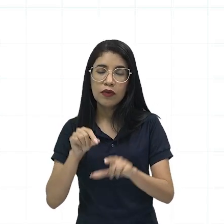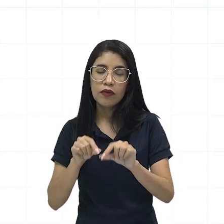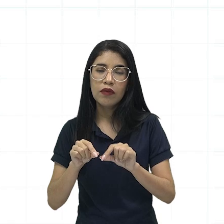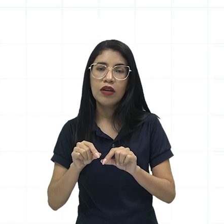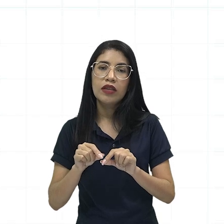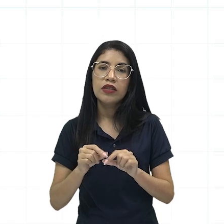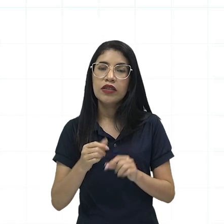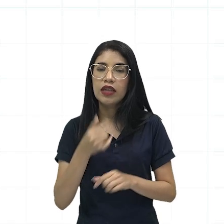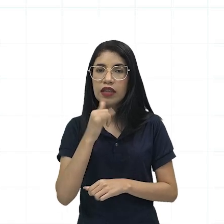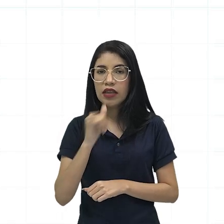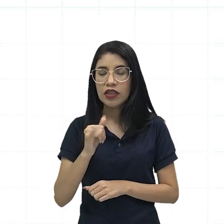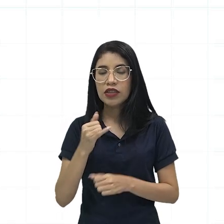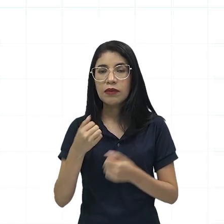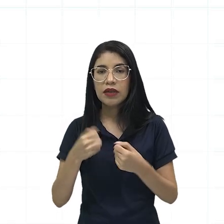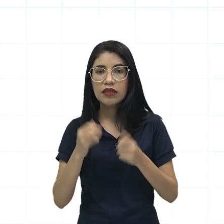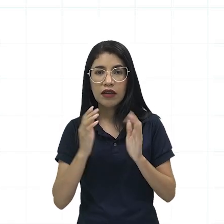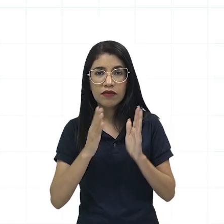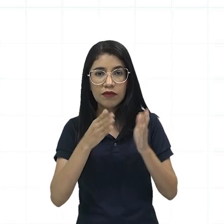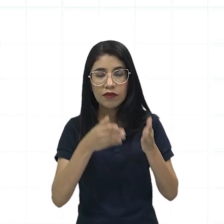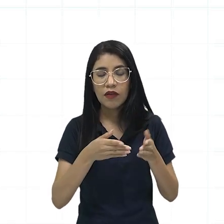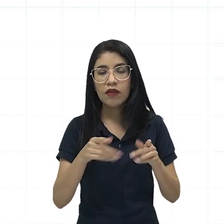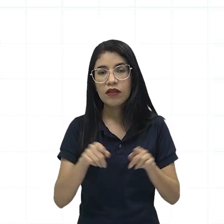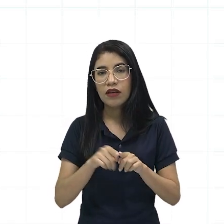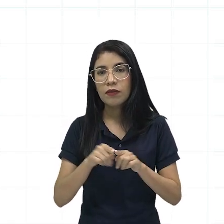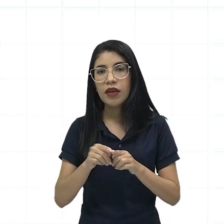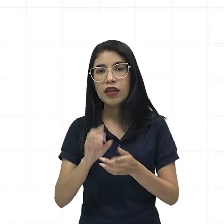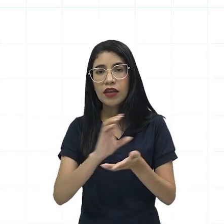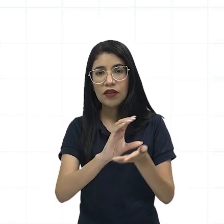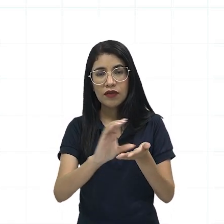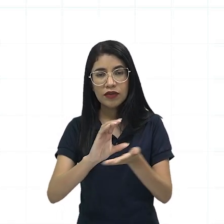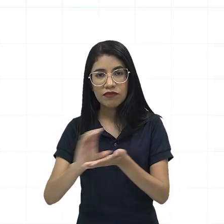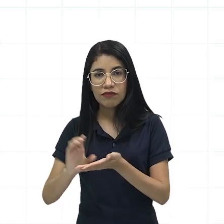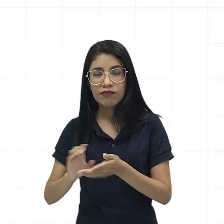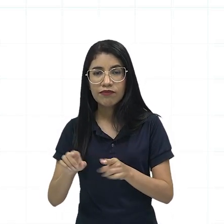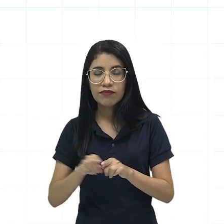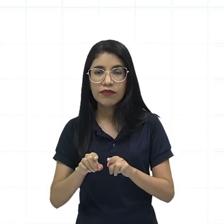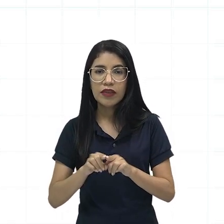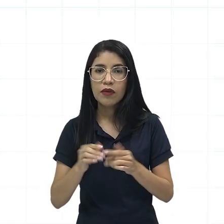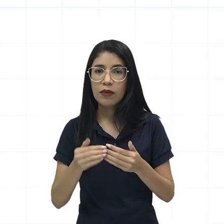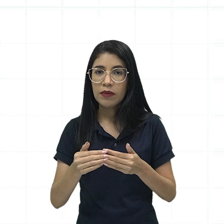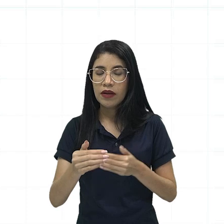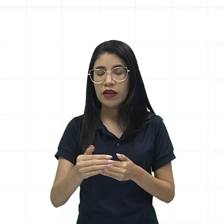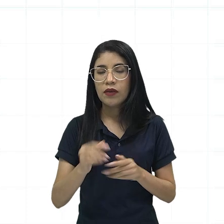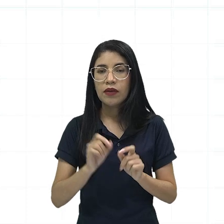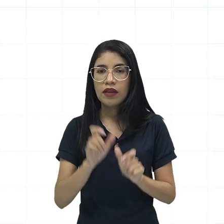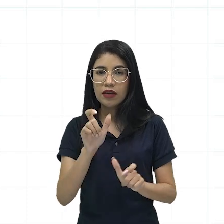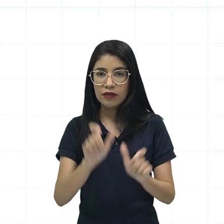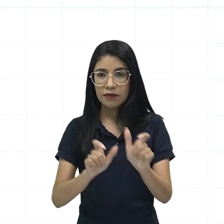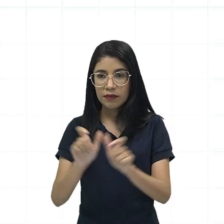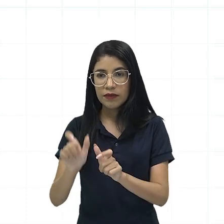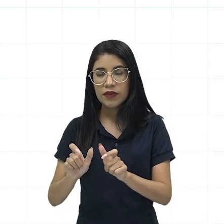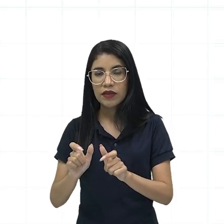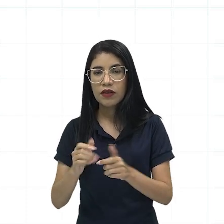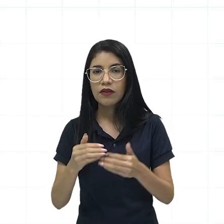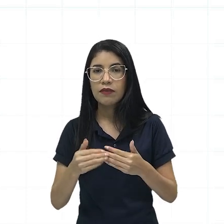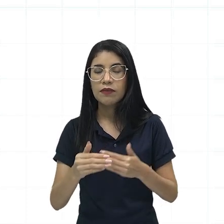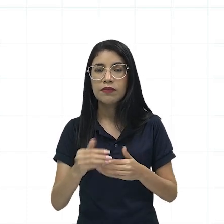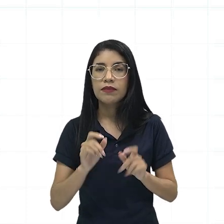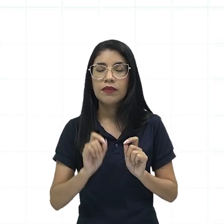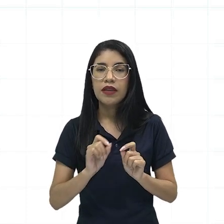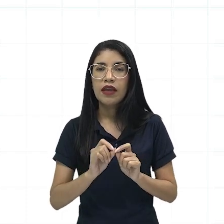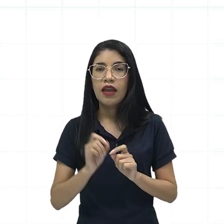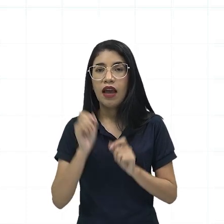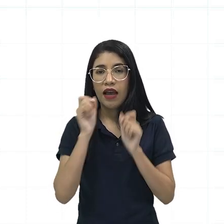energia começaram a receber atenção e investimentos. foi aí que as pessoas ficaram